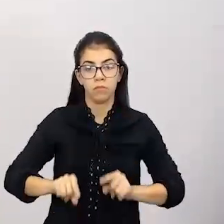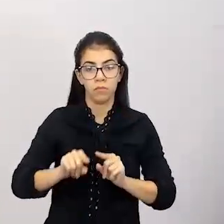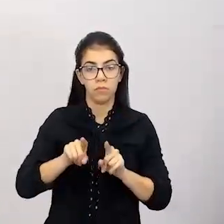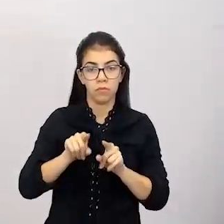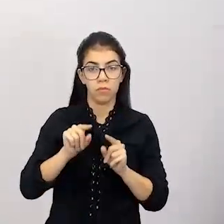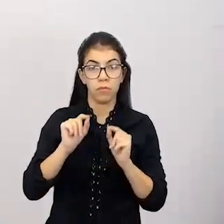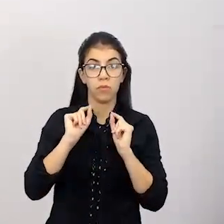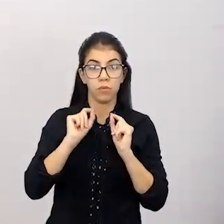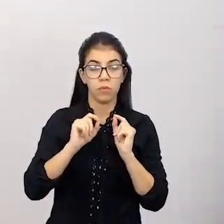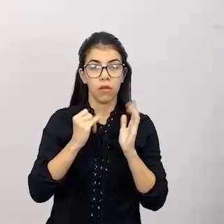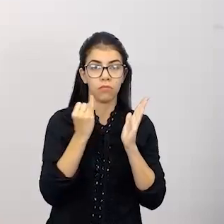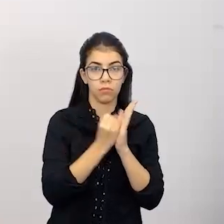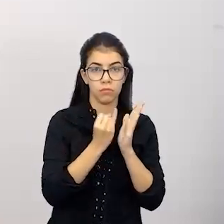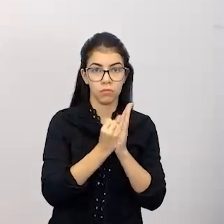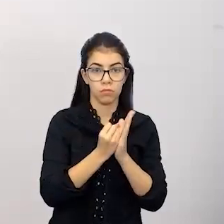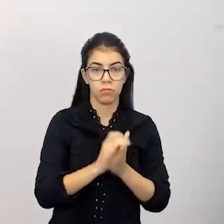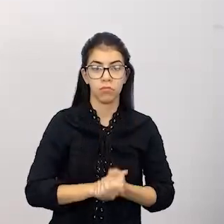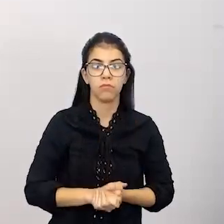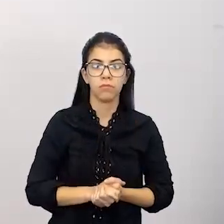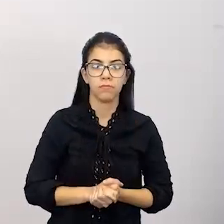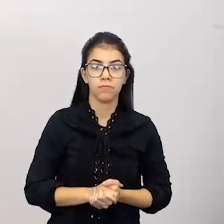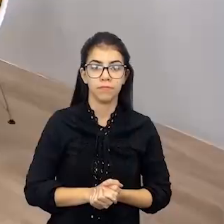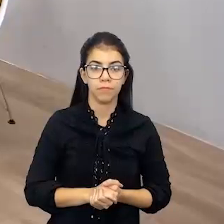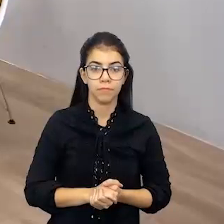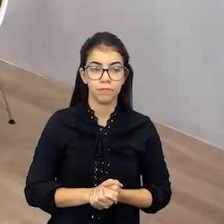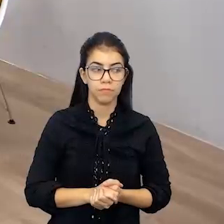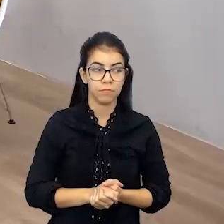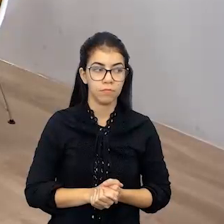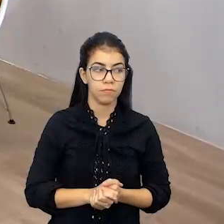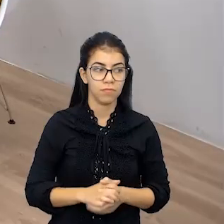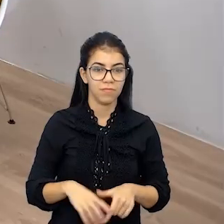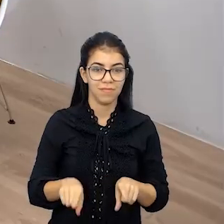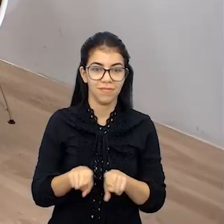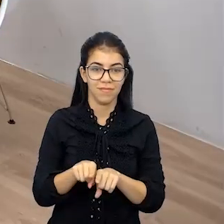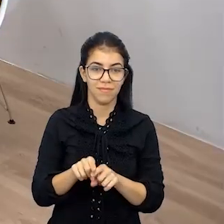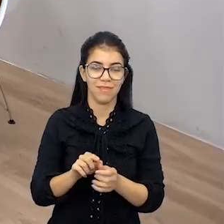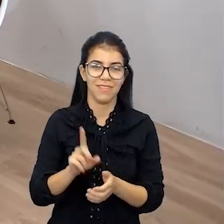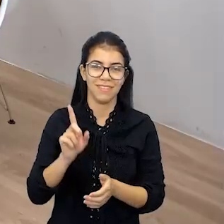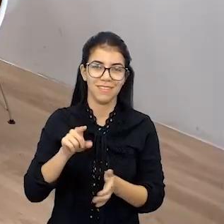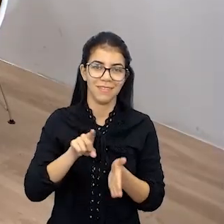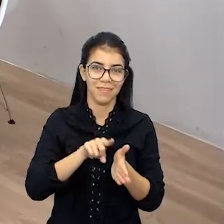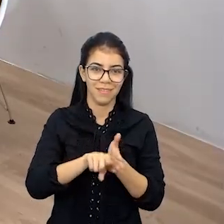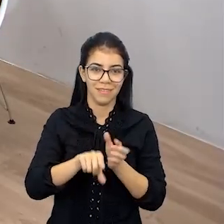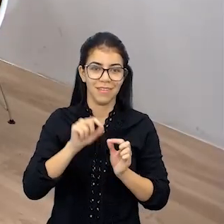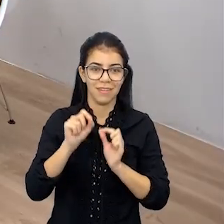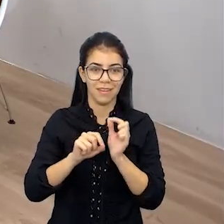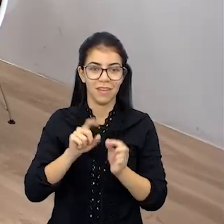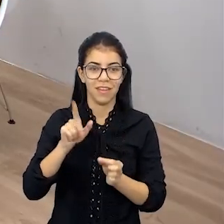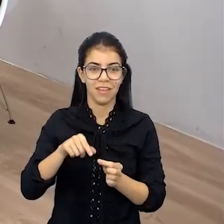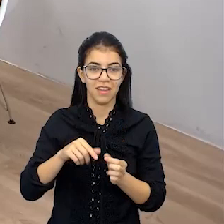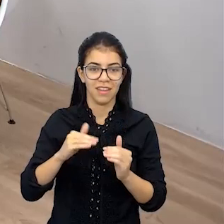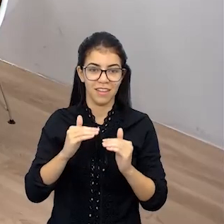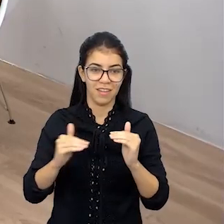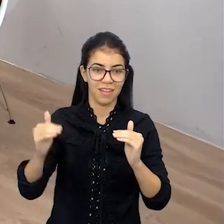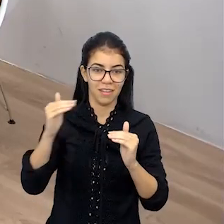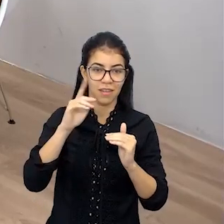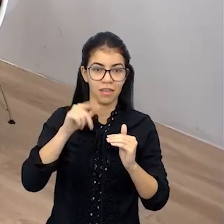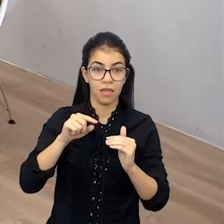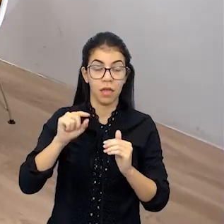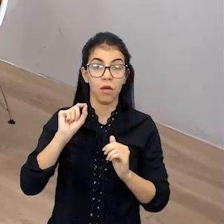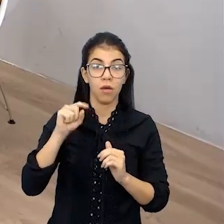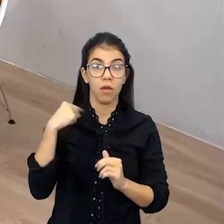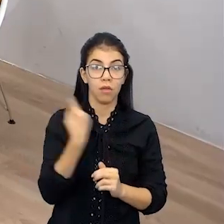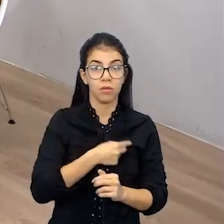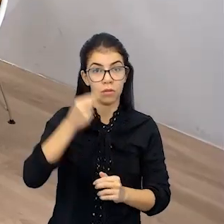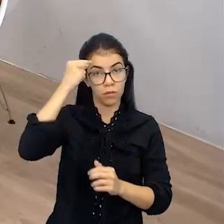da identidade, né? Sim, muito importante, né? Acho que a pergunta, ela, por ser retórica, acho que nos faz refletir bastante,